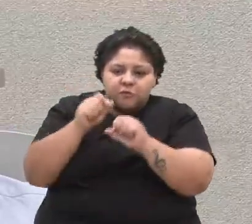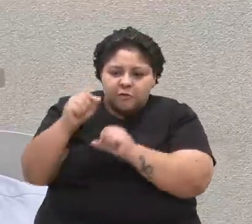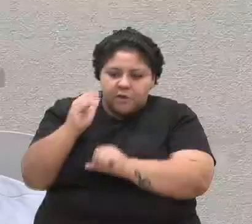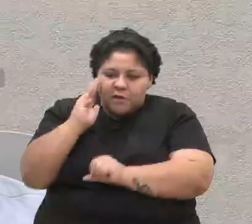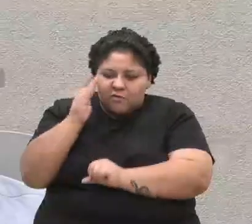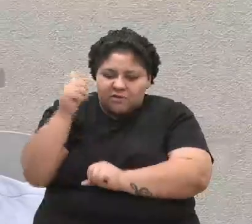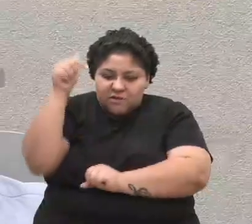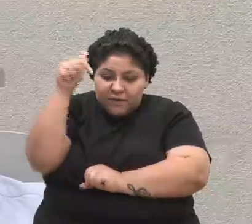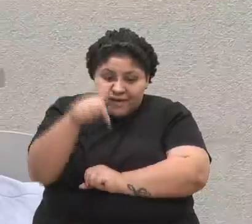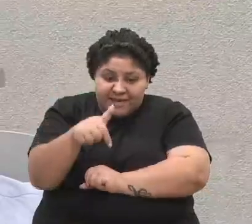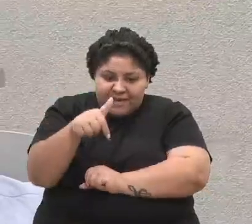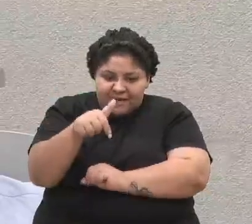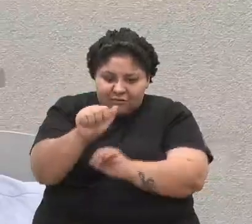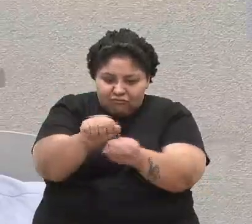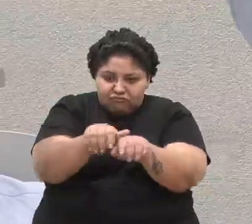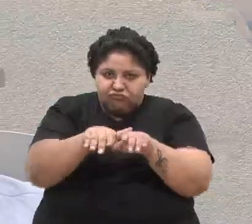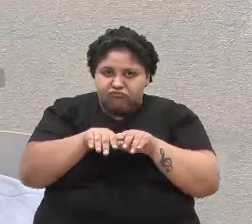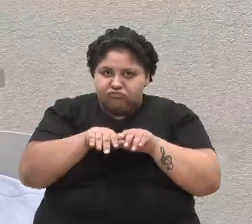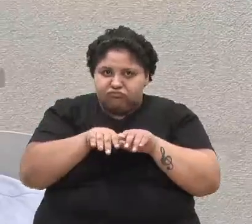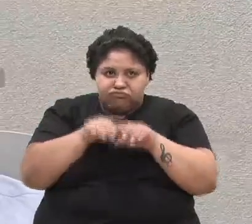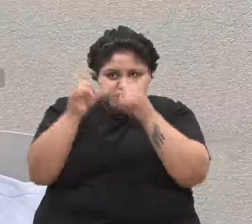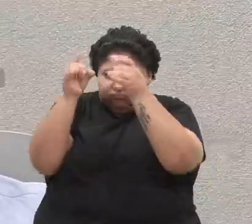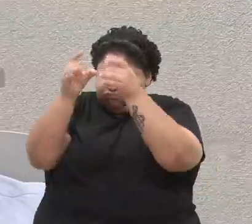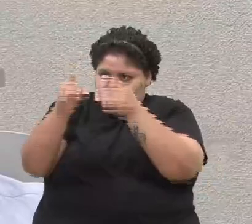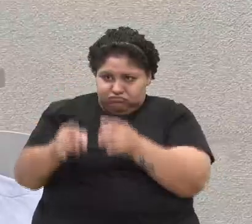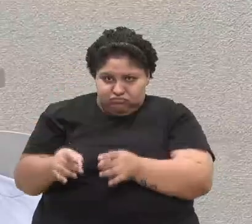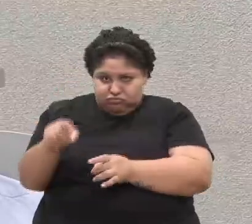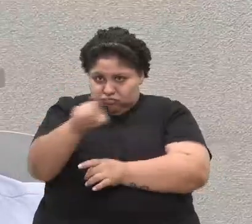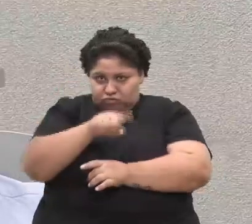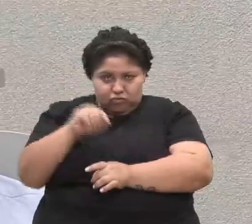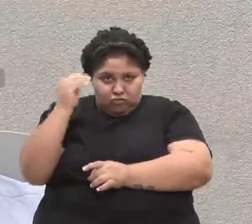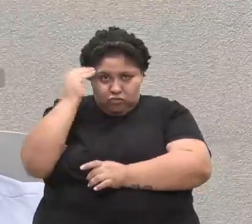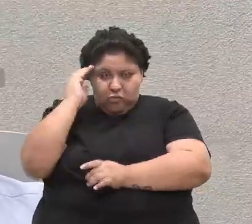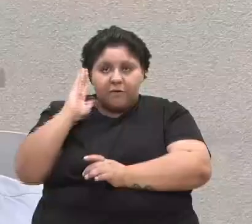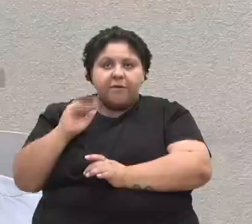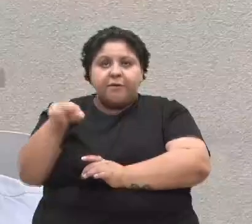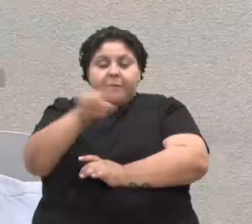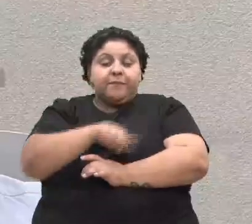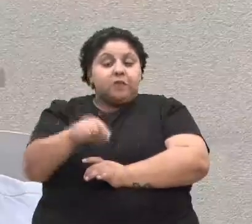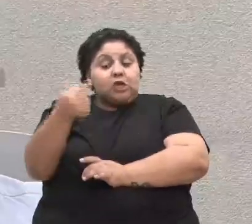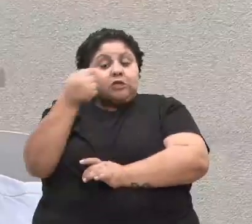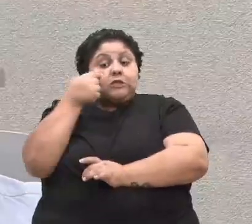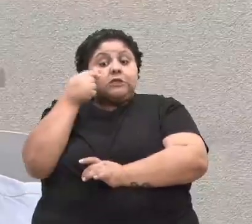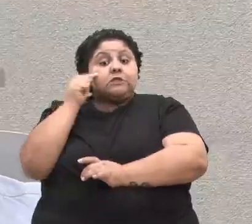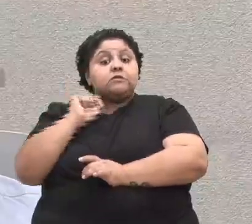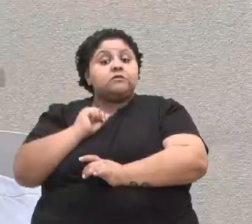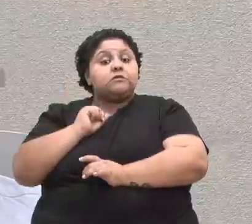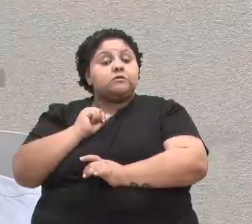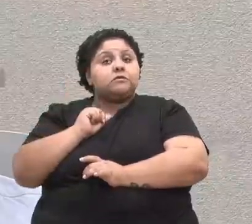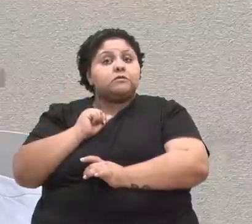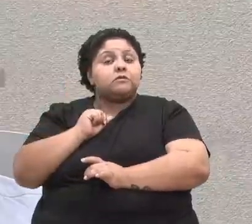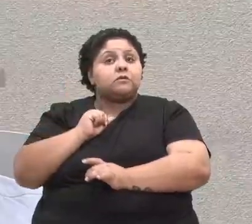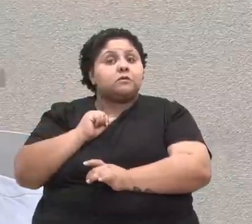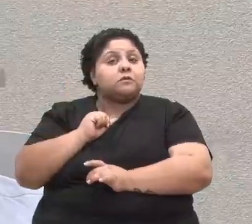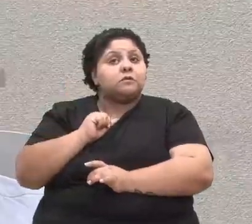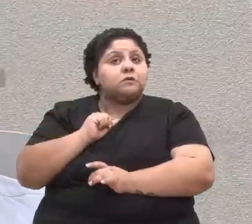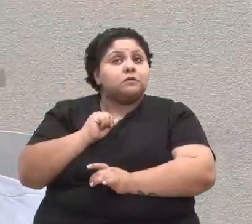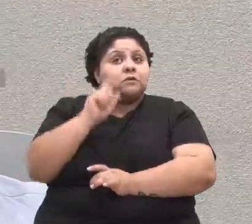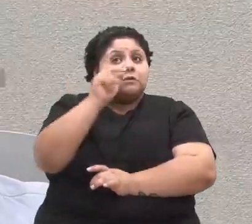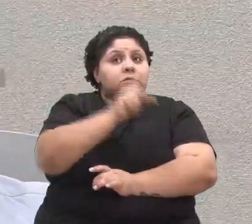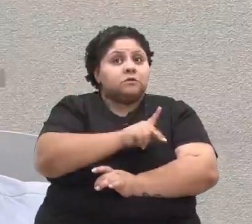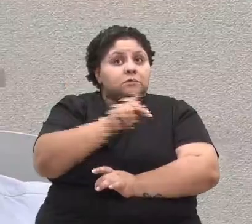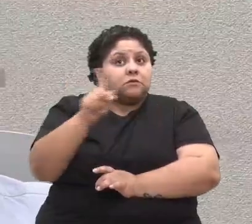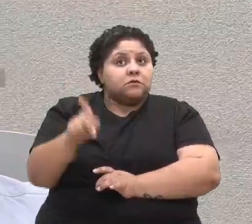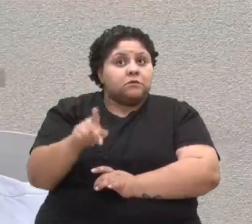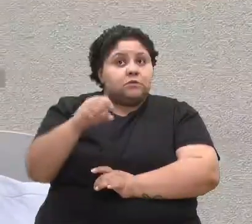dentro, tá? Não vou entrar em detalhes, todo mundo sabe. Nós vimos o que aconteceu aqui dentro na questão da professora Monique